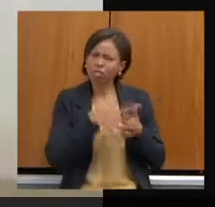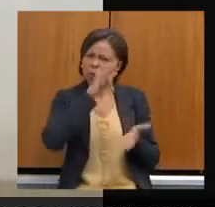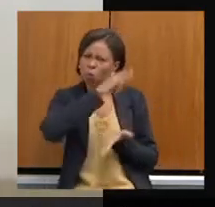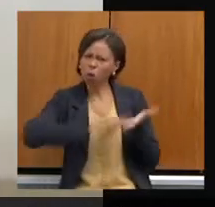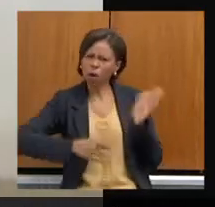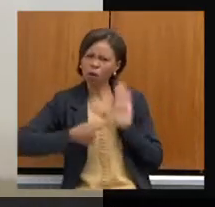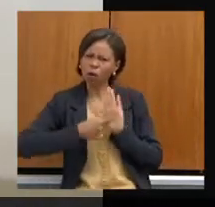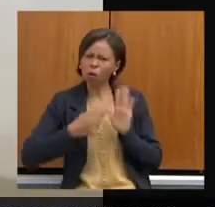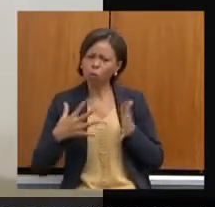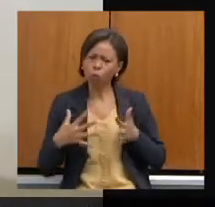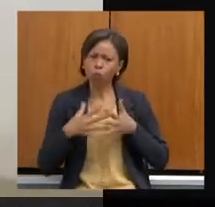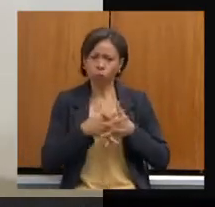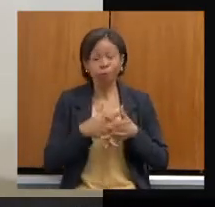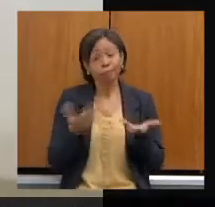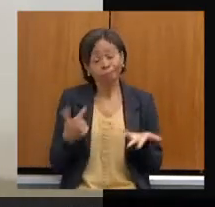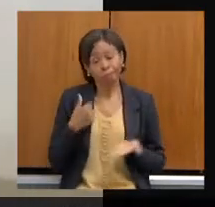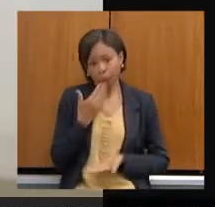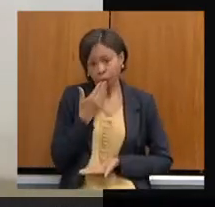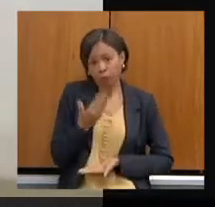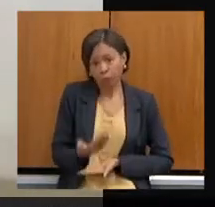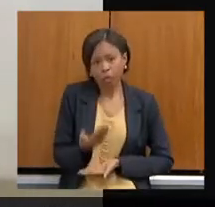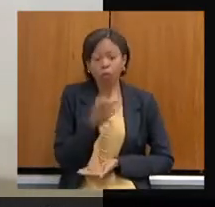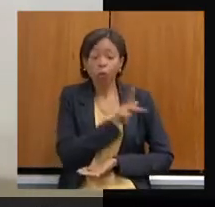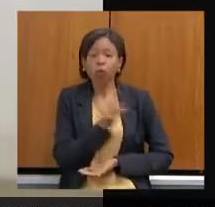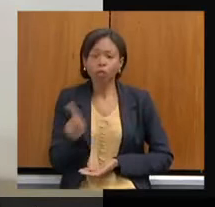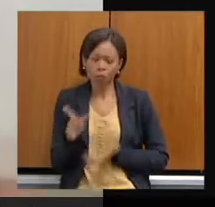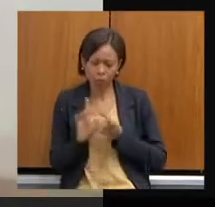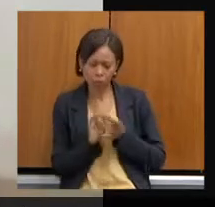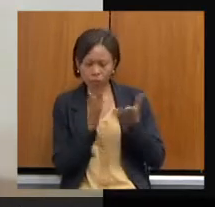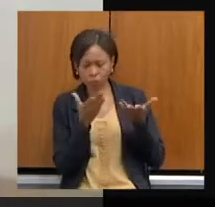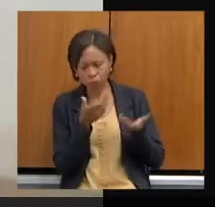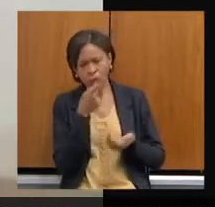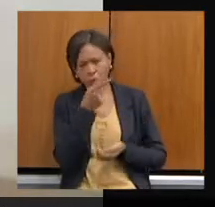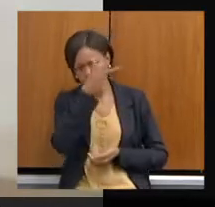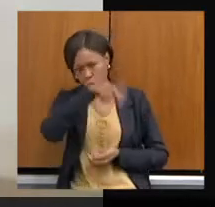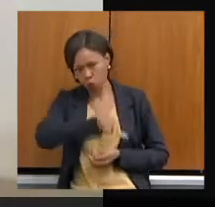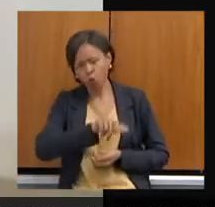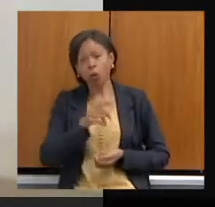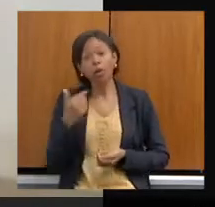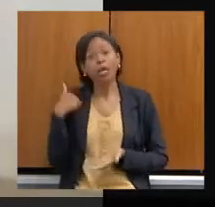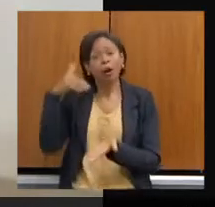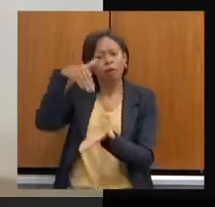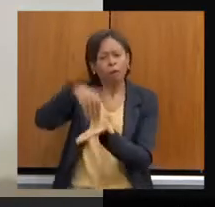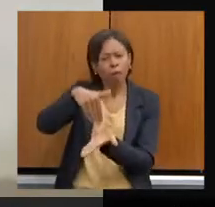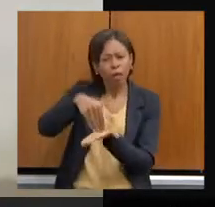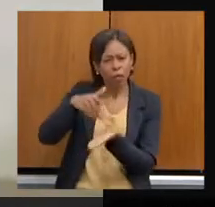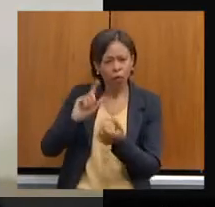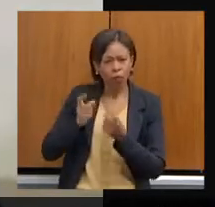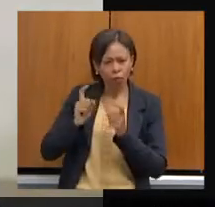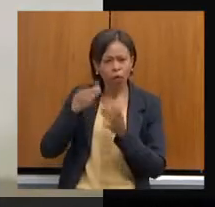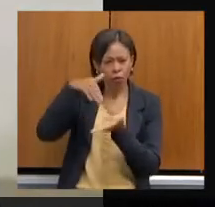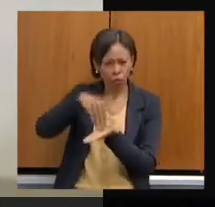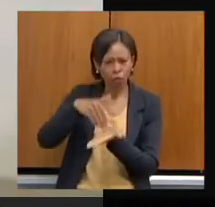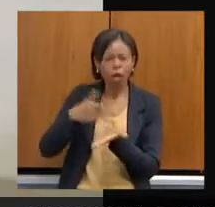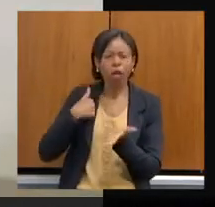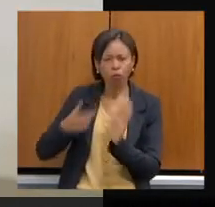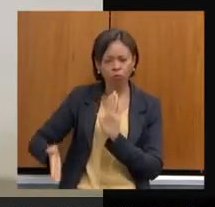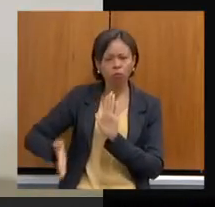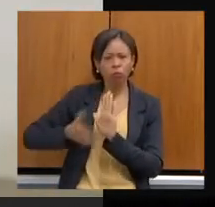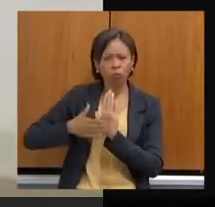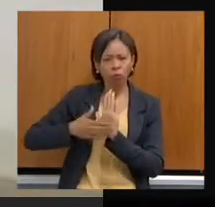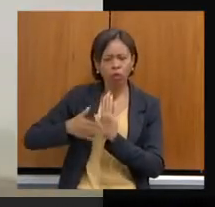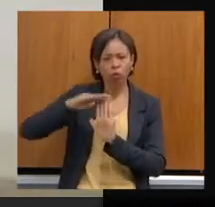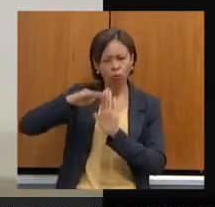então fica aqui esse apelo seu presidente é boa palavra informa que ao final dessa audiência irei popular um